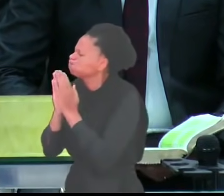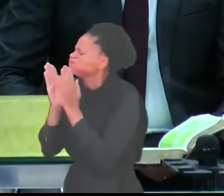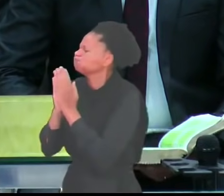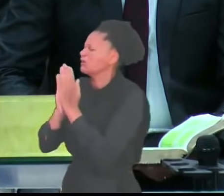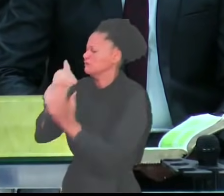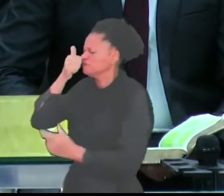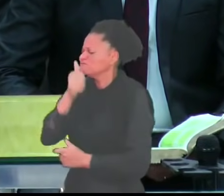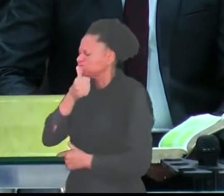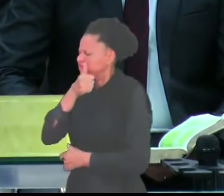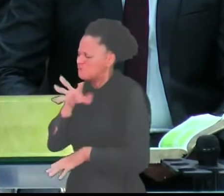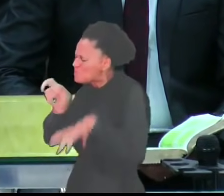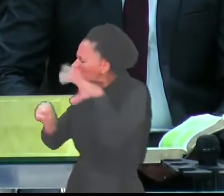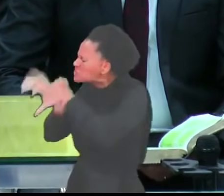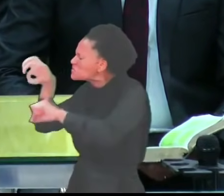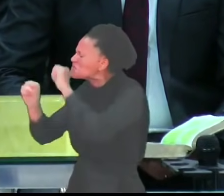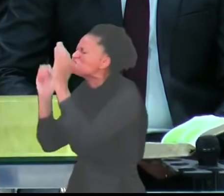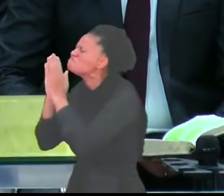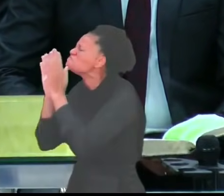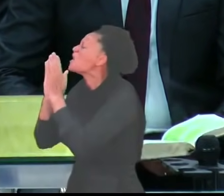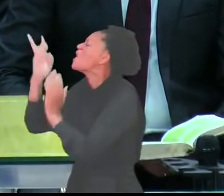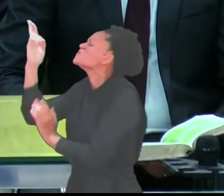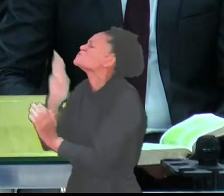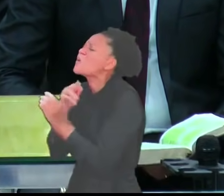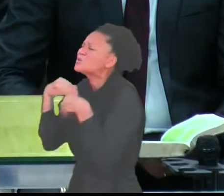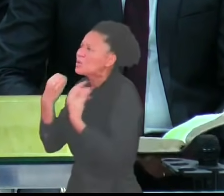sacrifício, ele busca Deus.